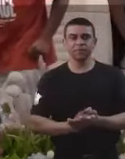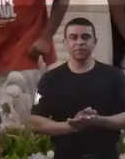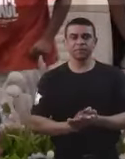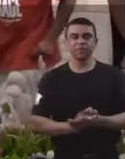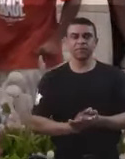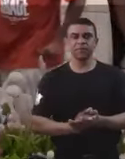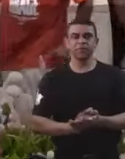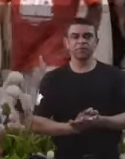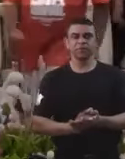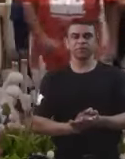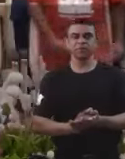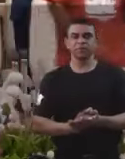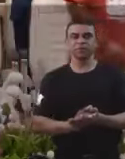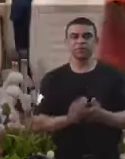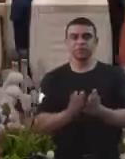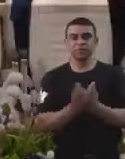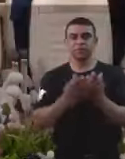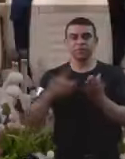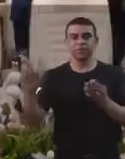Evangelho segundo escreveu Lucas,